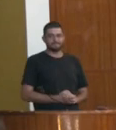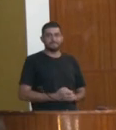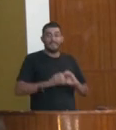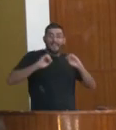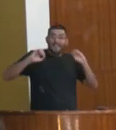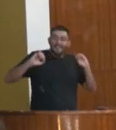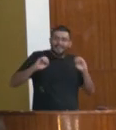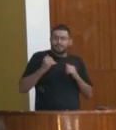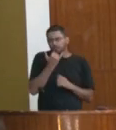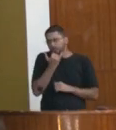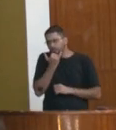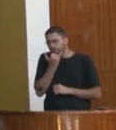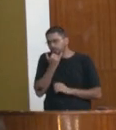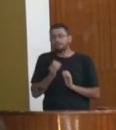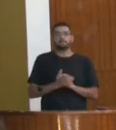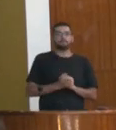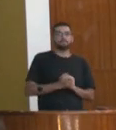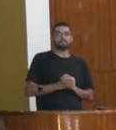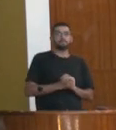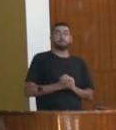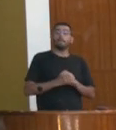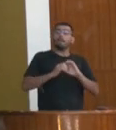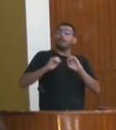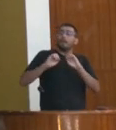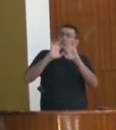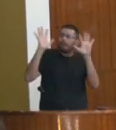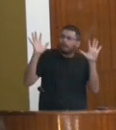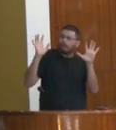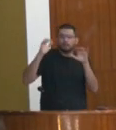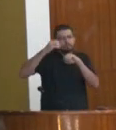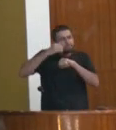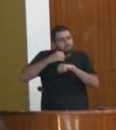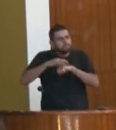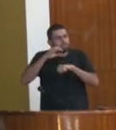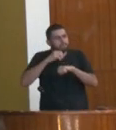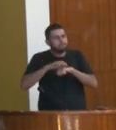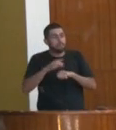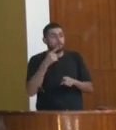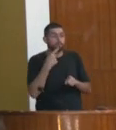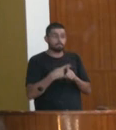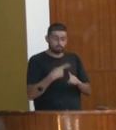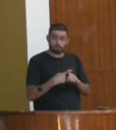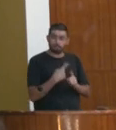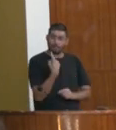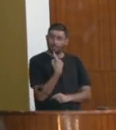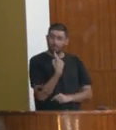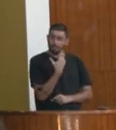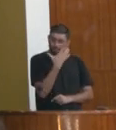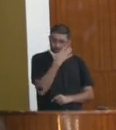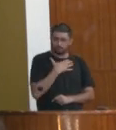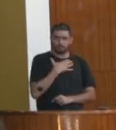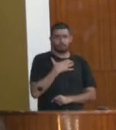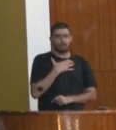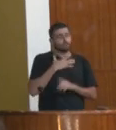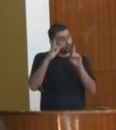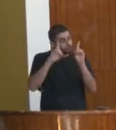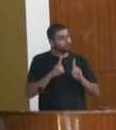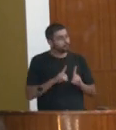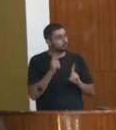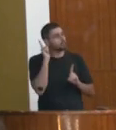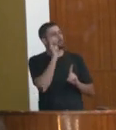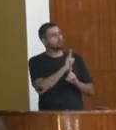Importante deixar claro que as coisas que eu fiz, por quê? Porque eu sou fruto dessa luta, ou seja, eu sou um deficiente que fui bem